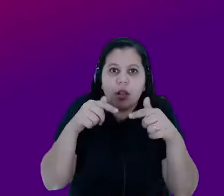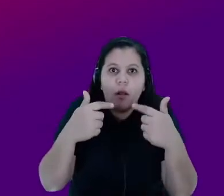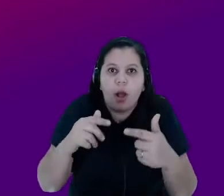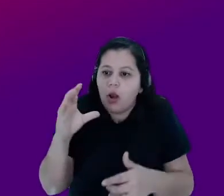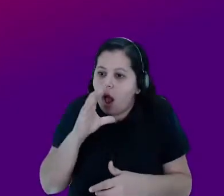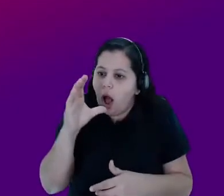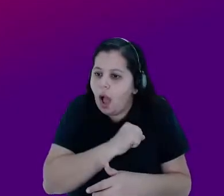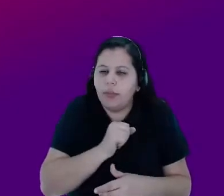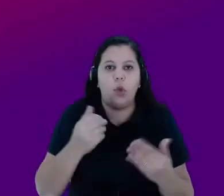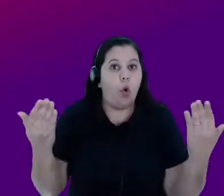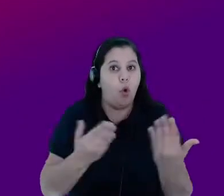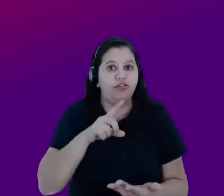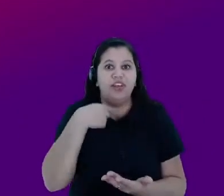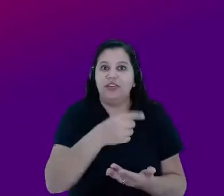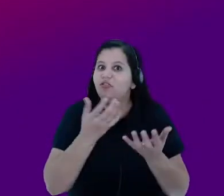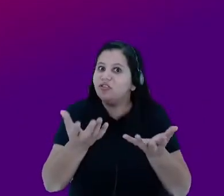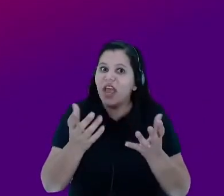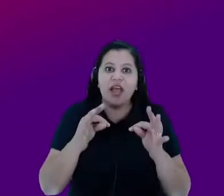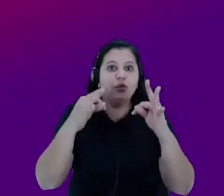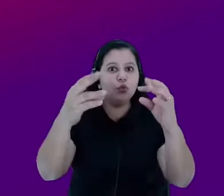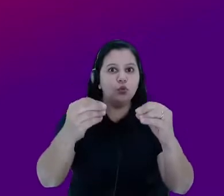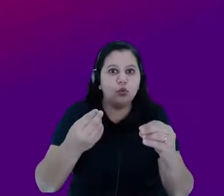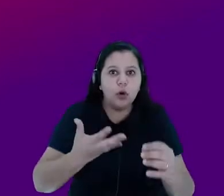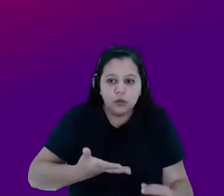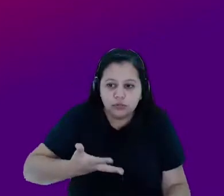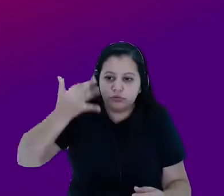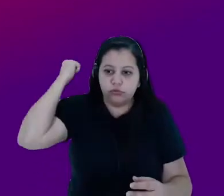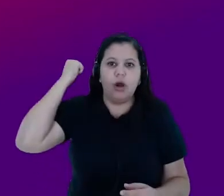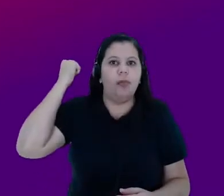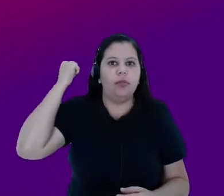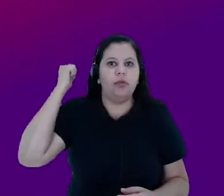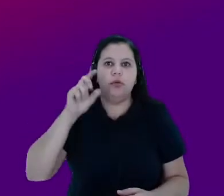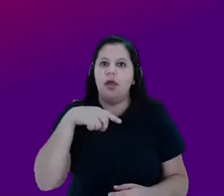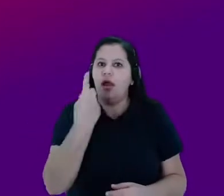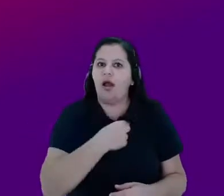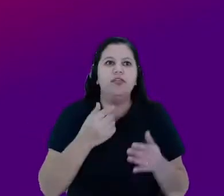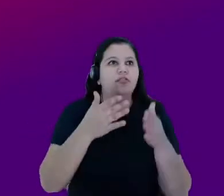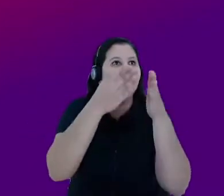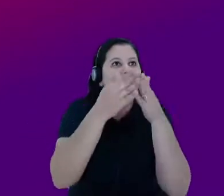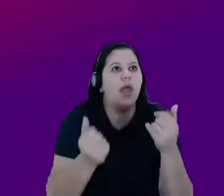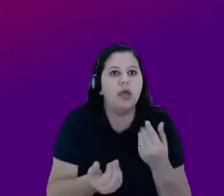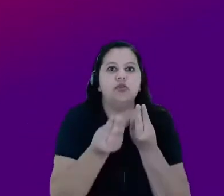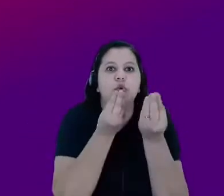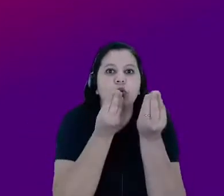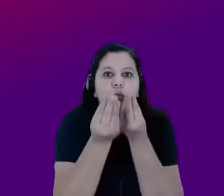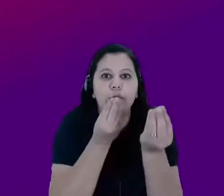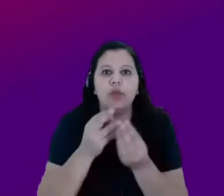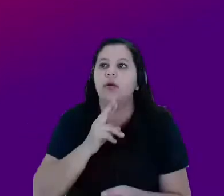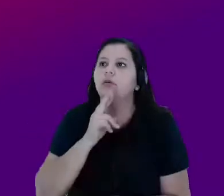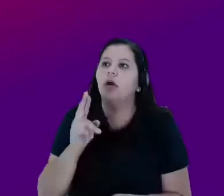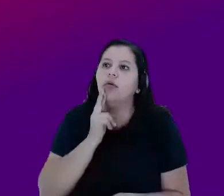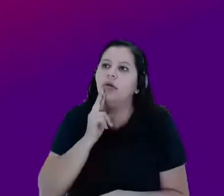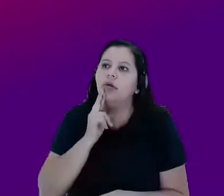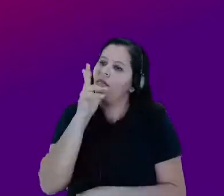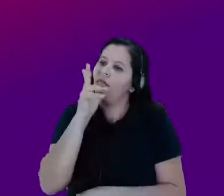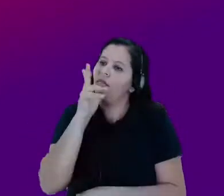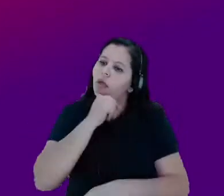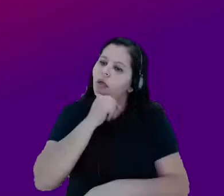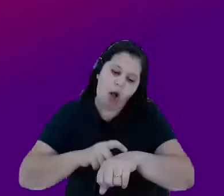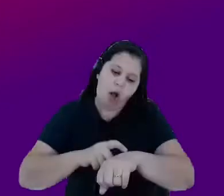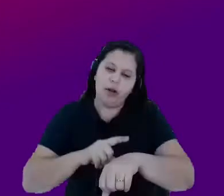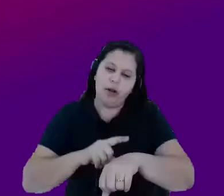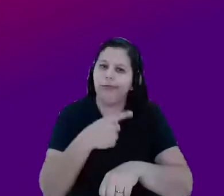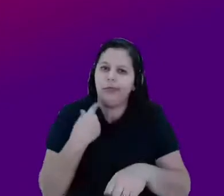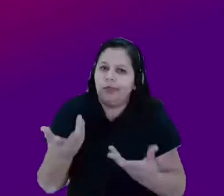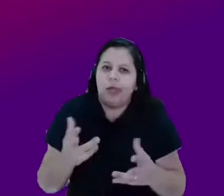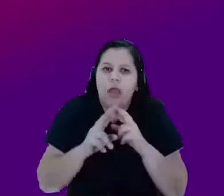para ontem. Então, a gente pede comida com base no tempo que o restaurante vai entregar comida. A gente faz compra por aplicativos